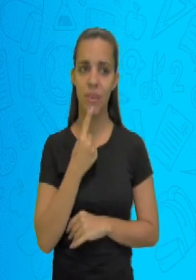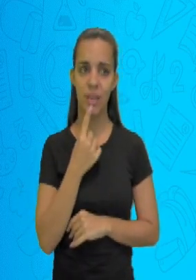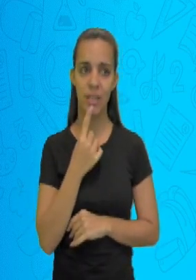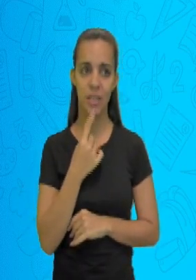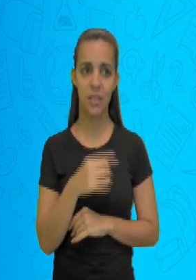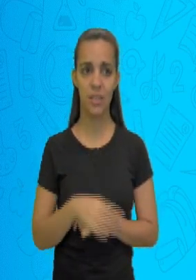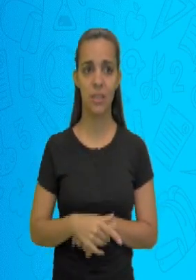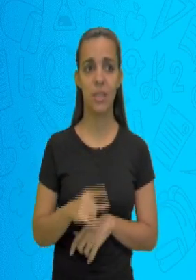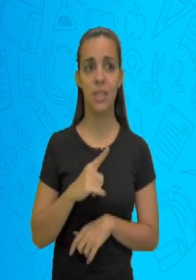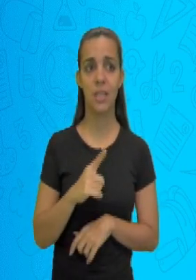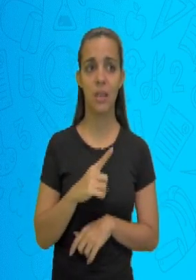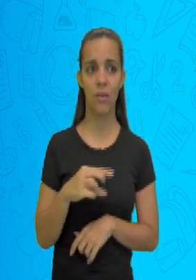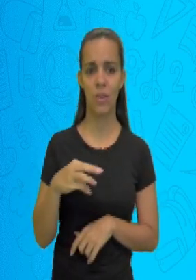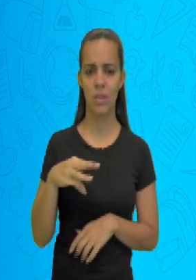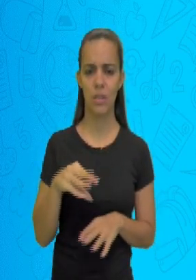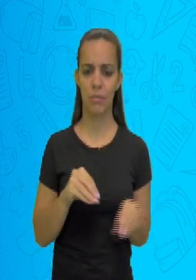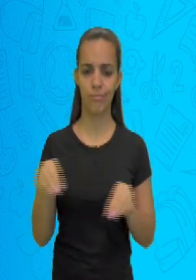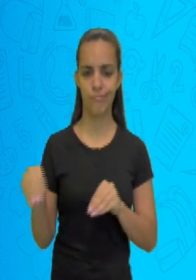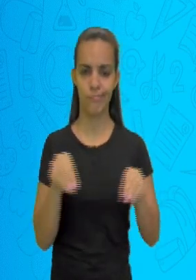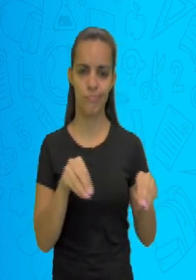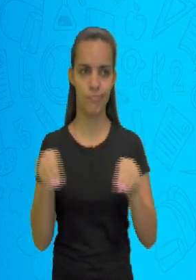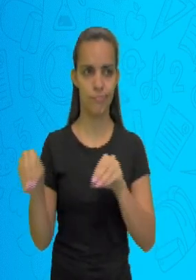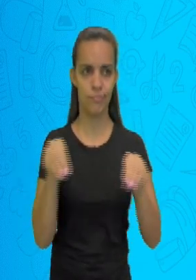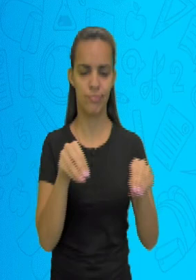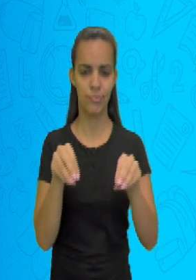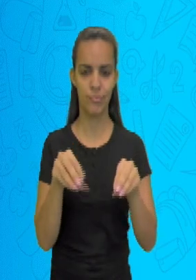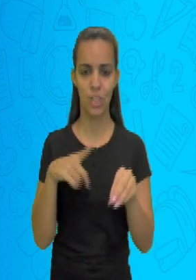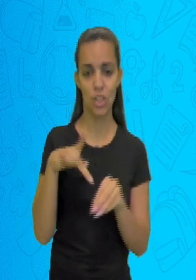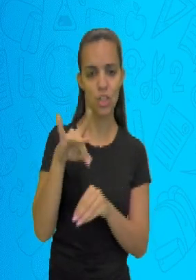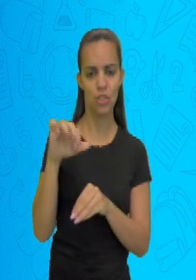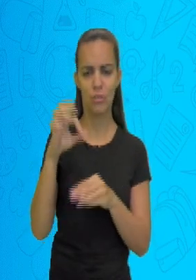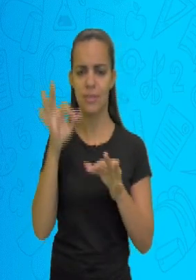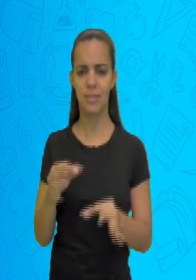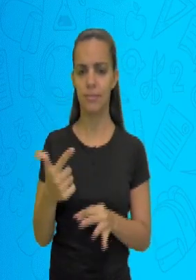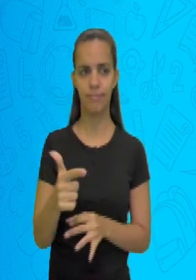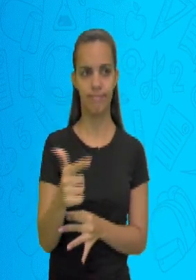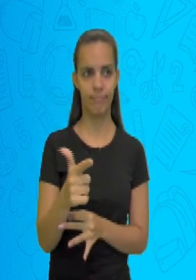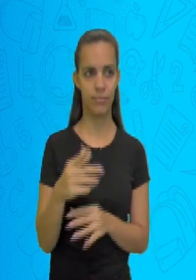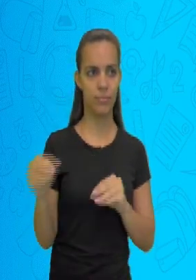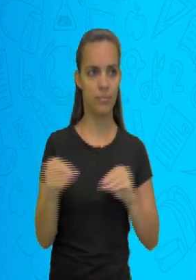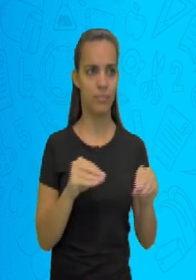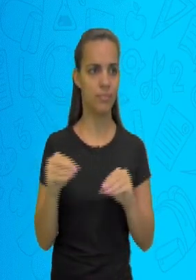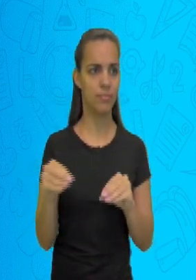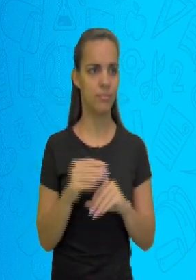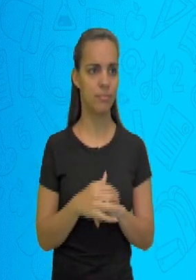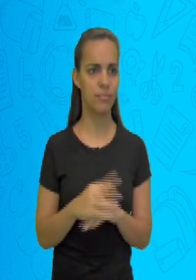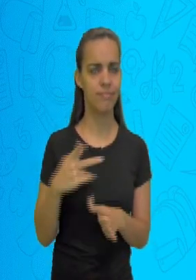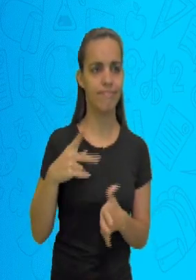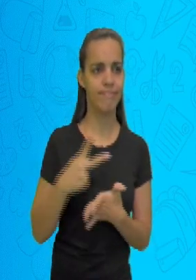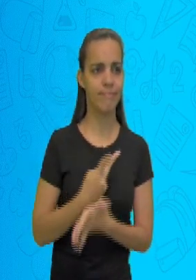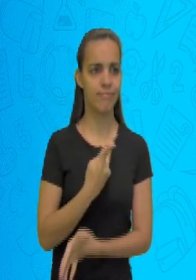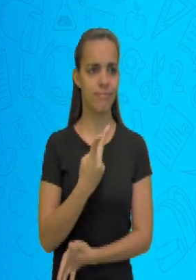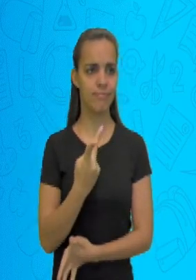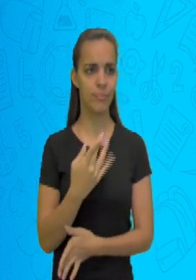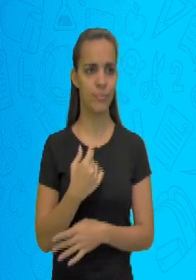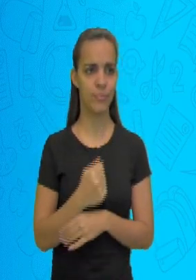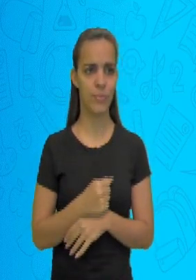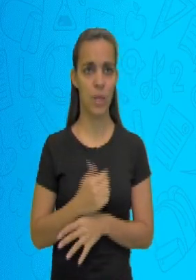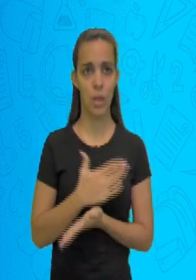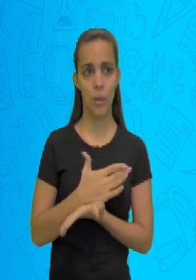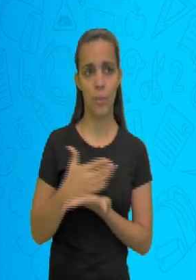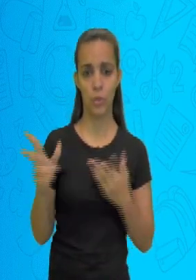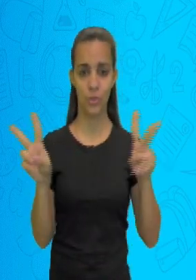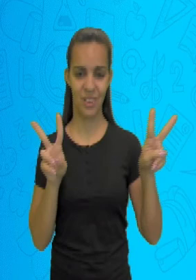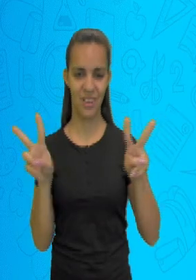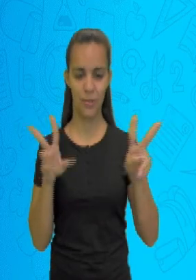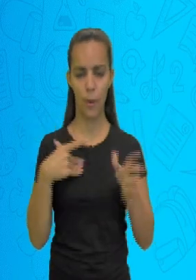feriados e datas importantes que são móveis. O que acontece? Por exemplo, o Carnaval. Ele pode acontecer no início de fevereiro,